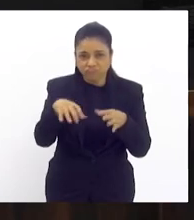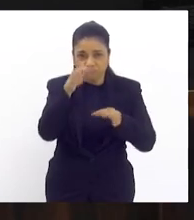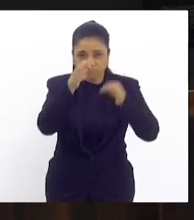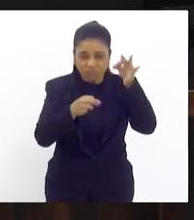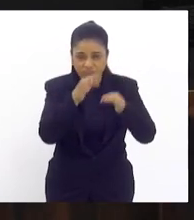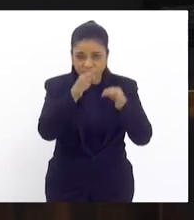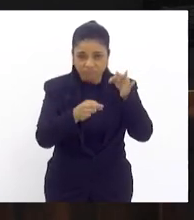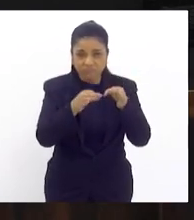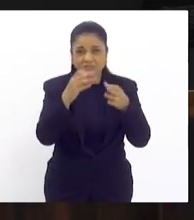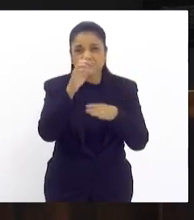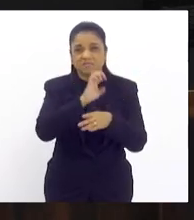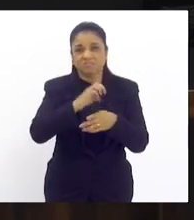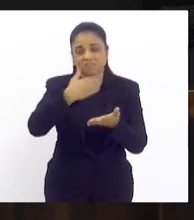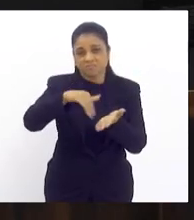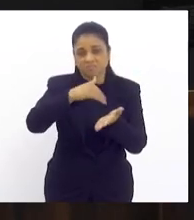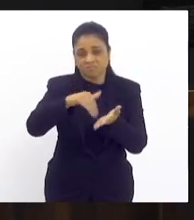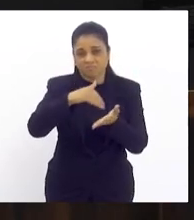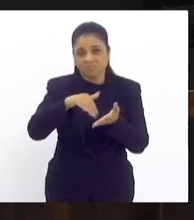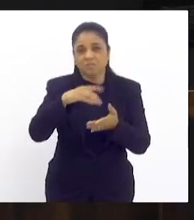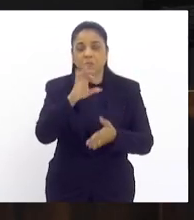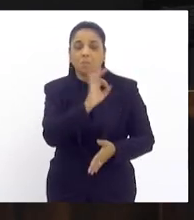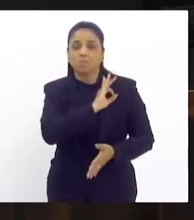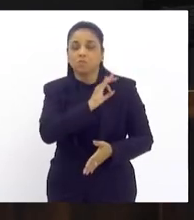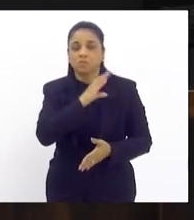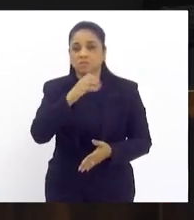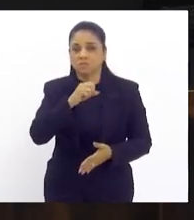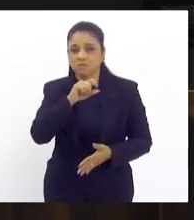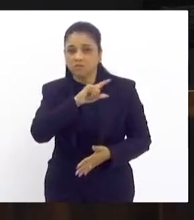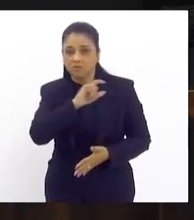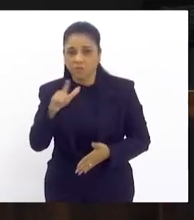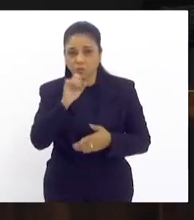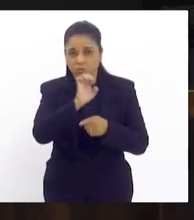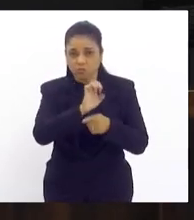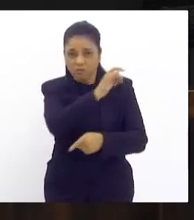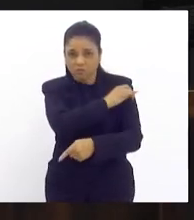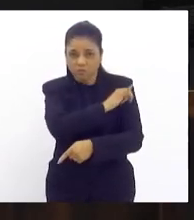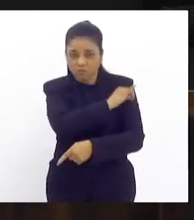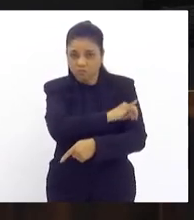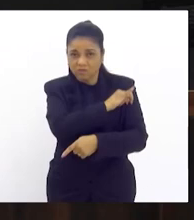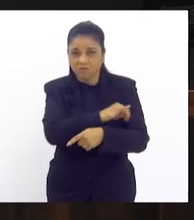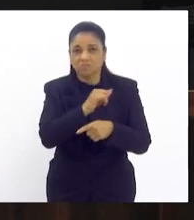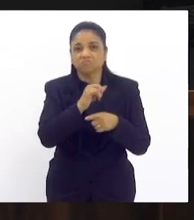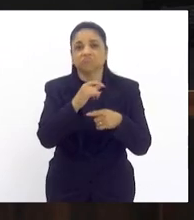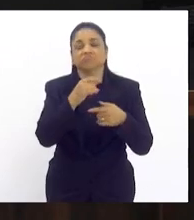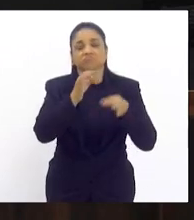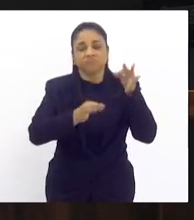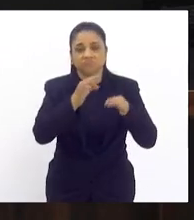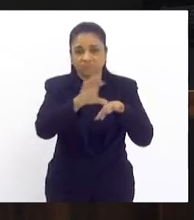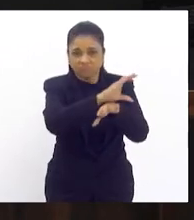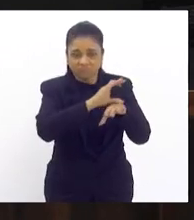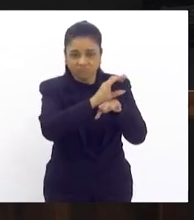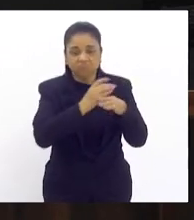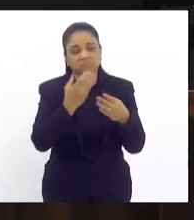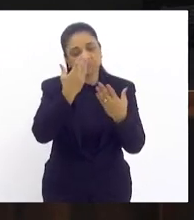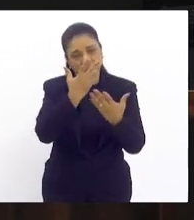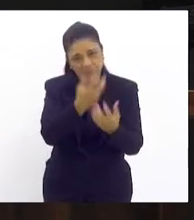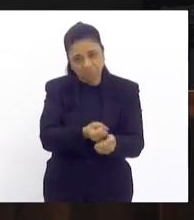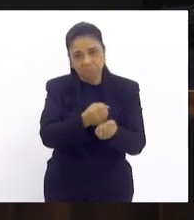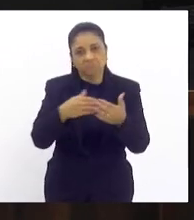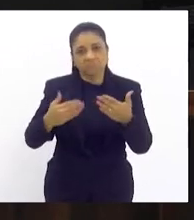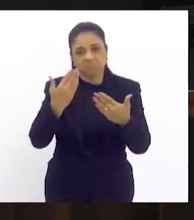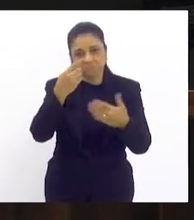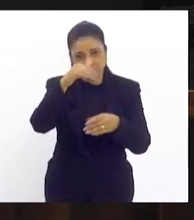da Secretaria de Polícia Civil do Estado do Rio de Janeiro. Aparecer da Comissão de Indicações Legislativas, favorável, relator,